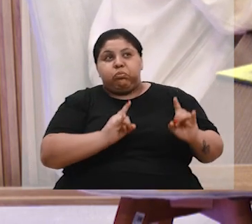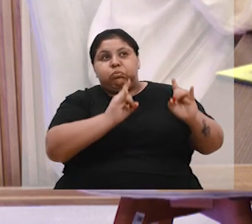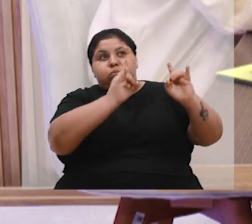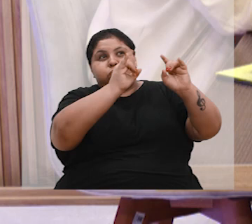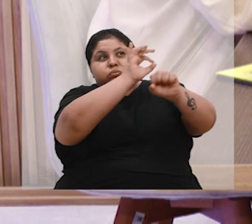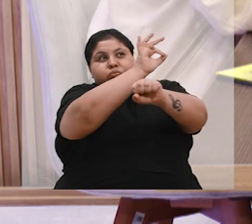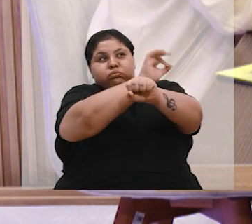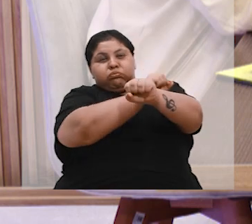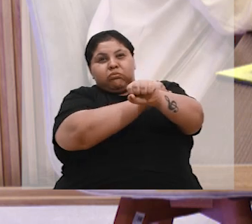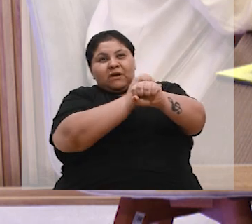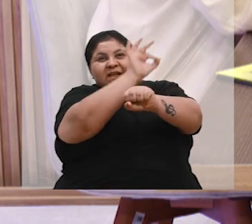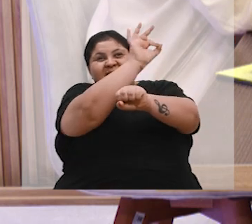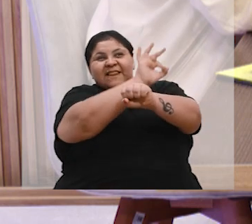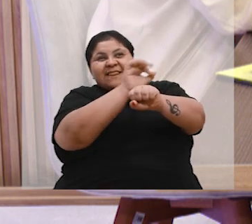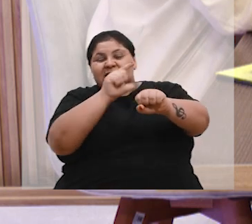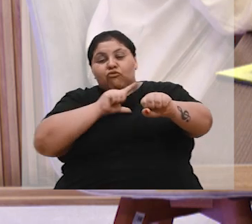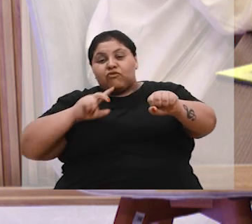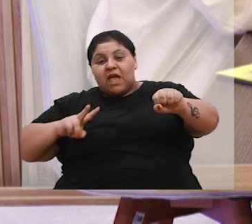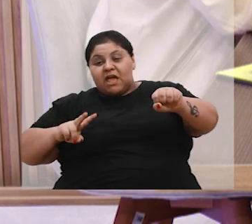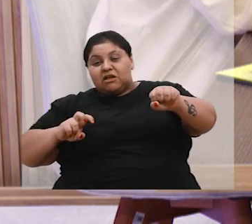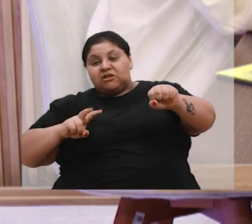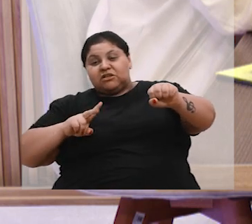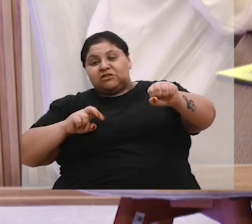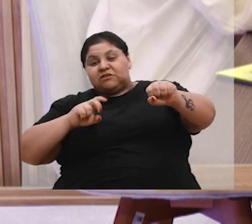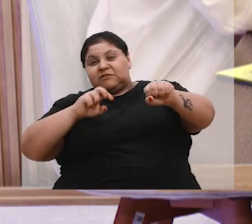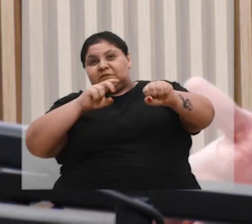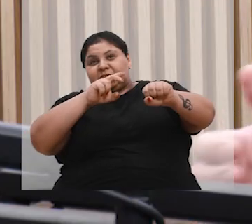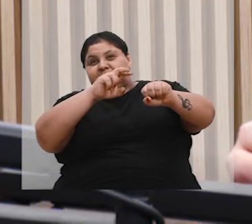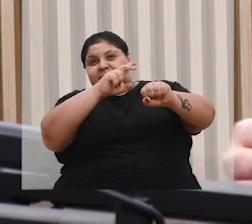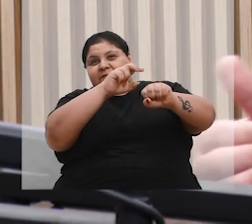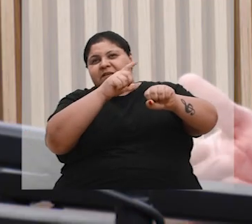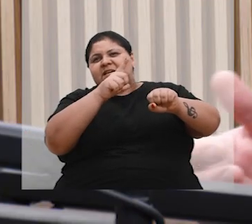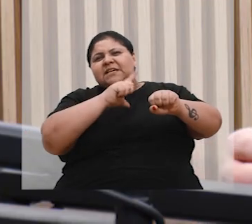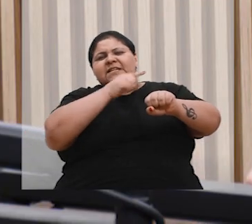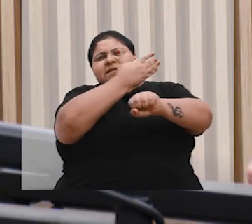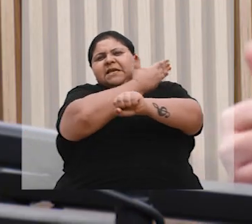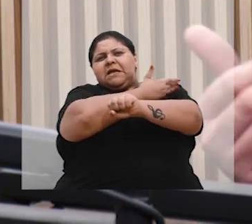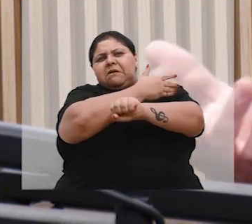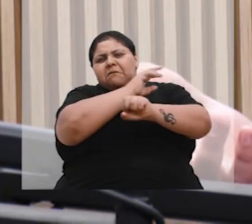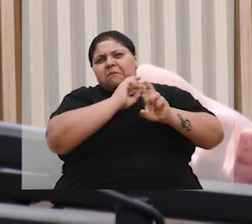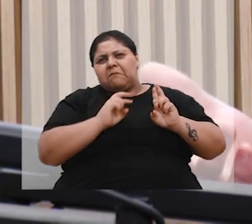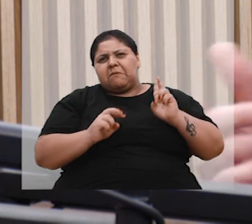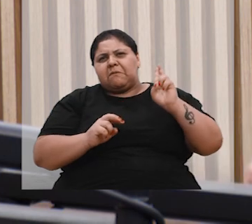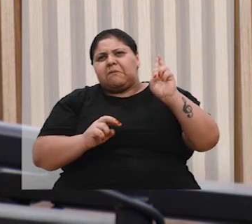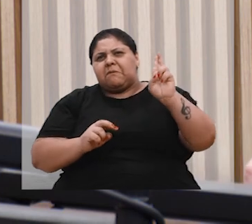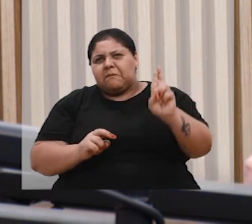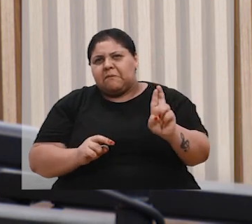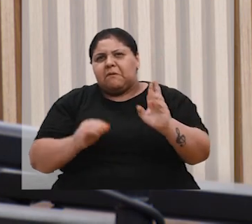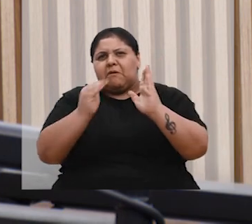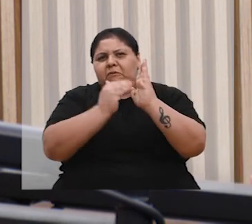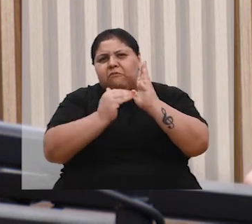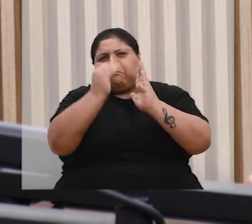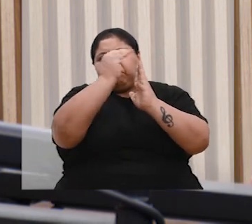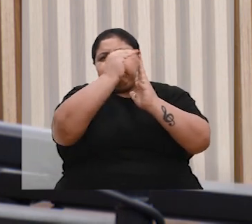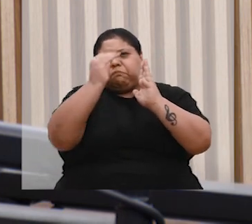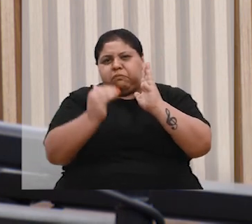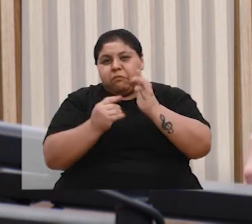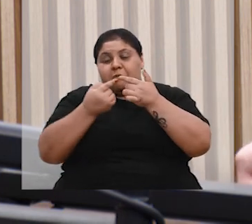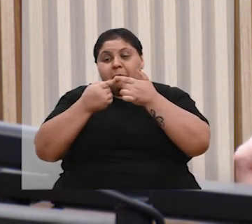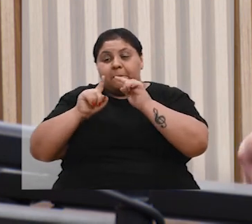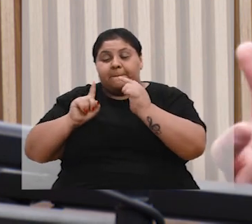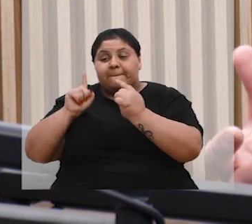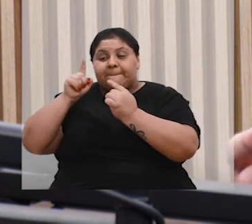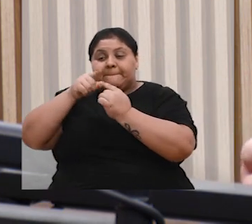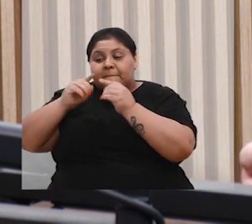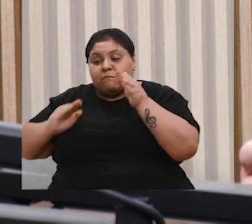Exatamente, não há escadas. Né? As escadas costumam representar diferenças, né? Aqueles que estão no topo, aqueles que estão embaixo. Então a ideia da